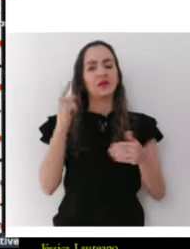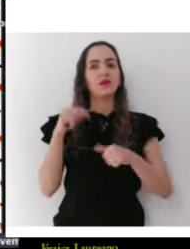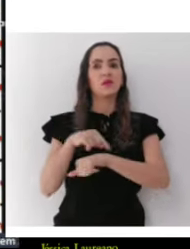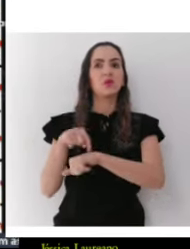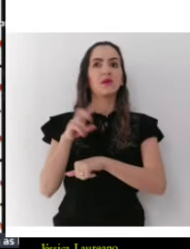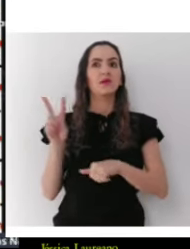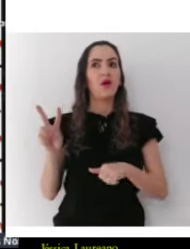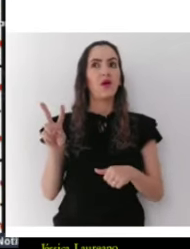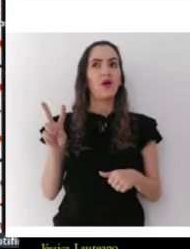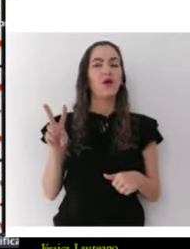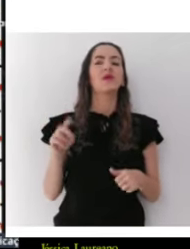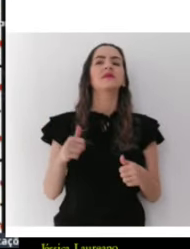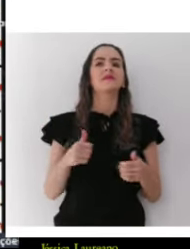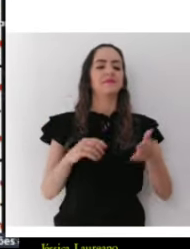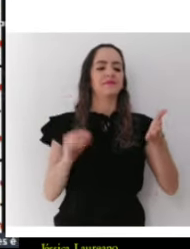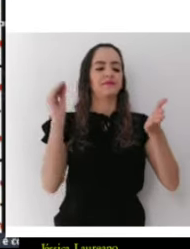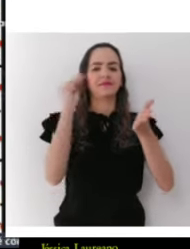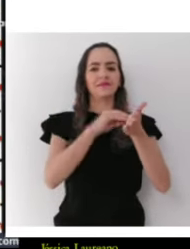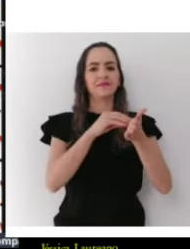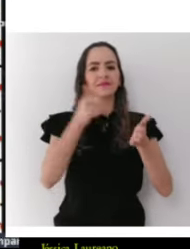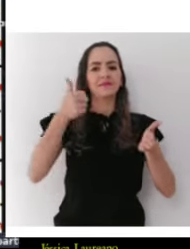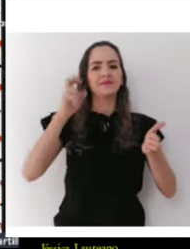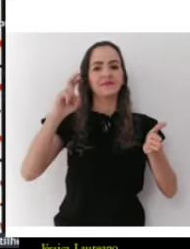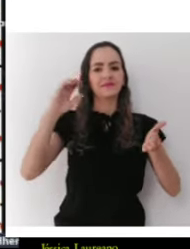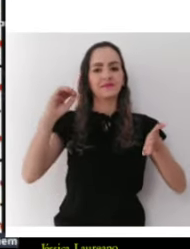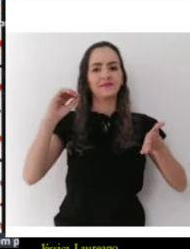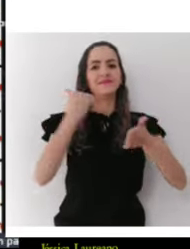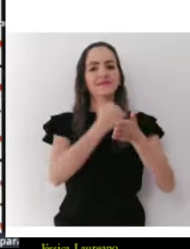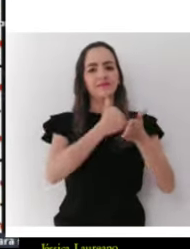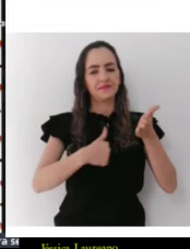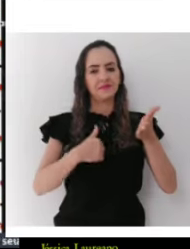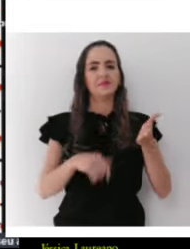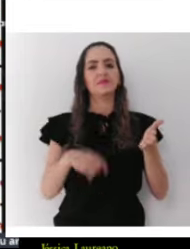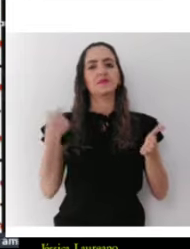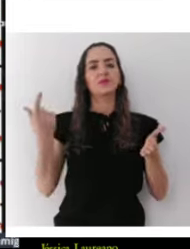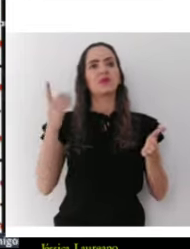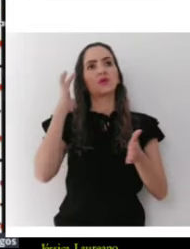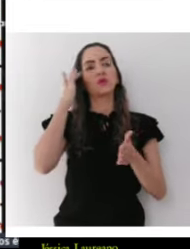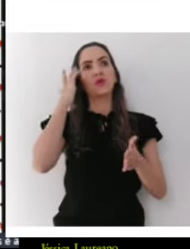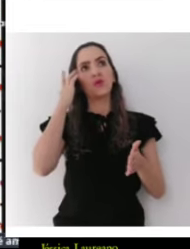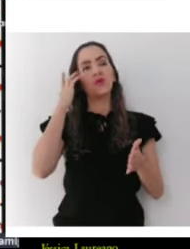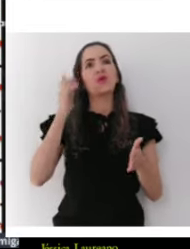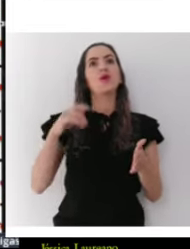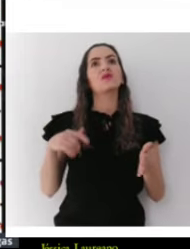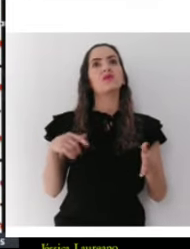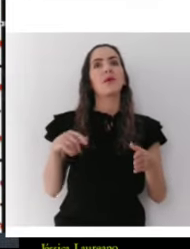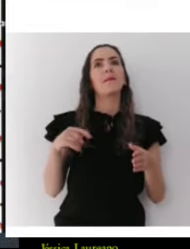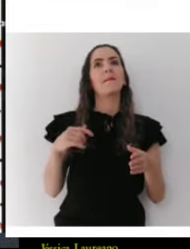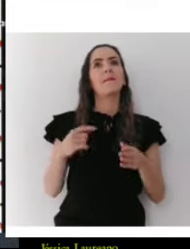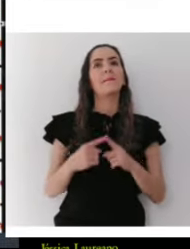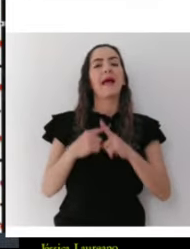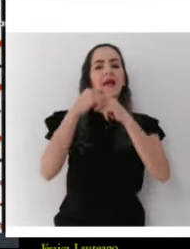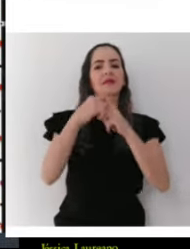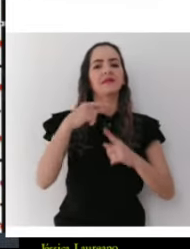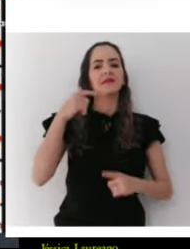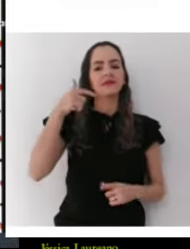2 horas, só gastei 150 litros. Depois eu chutei que era mais 25. Aí, Caio vai marcar aí agora.